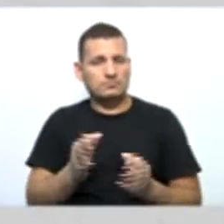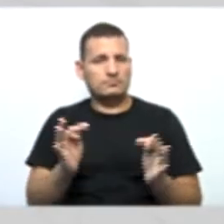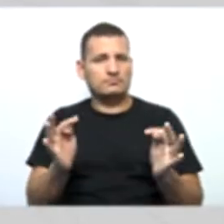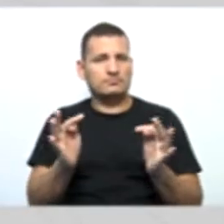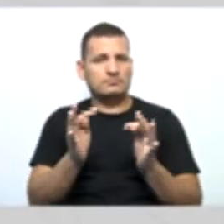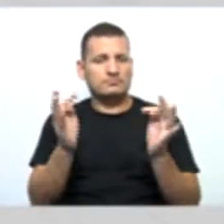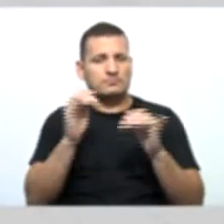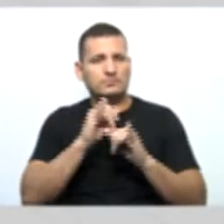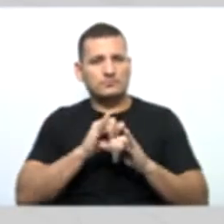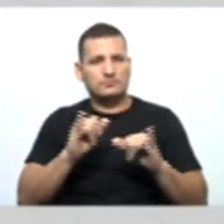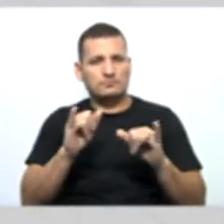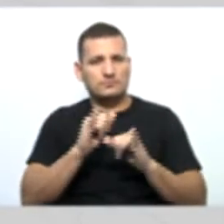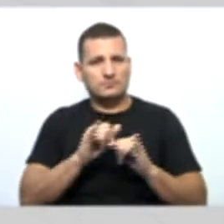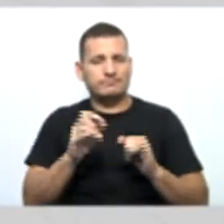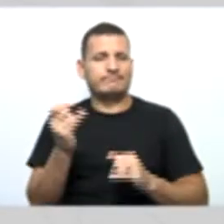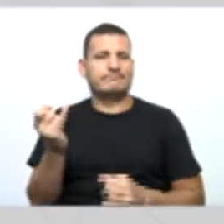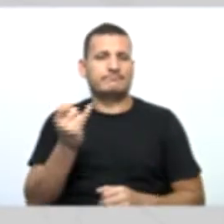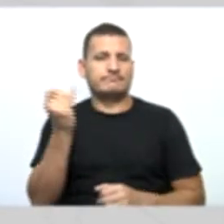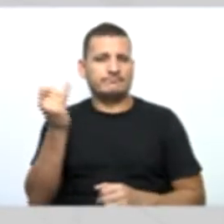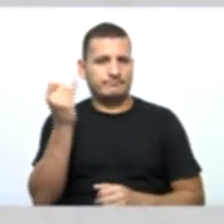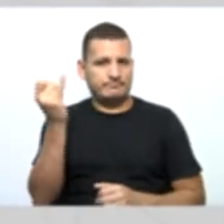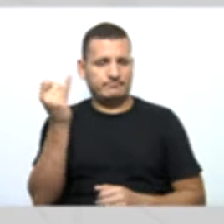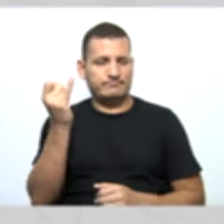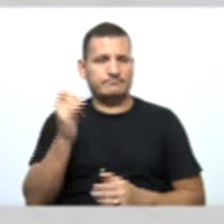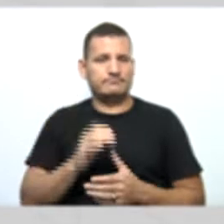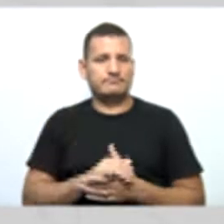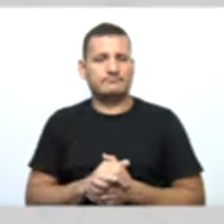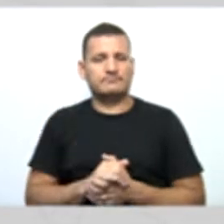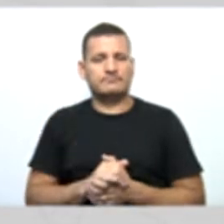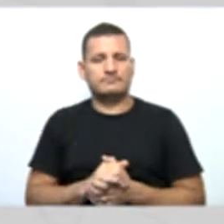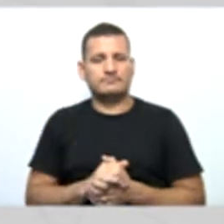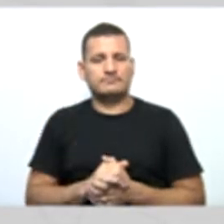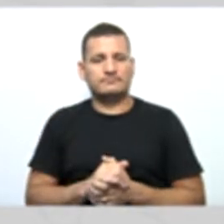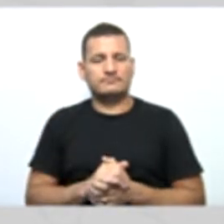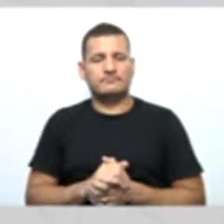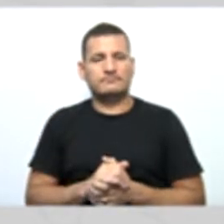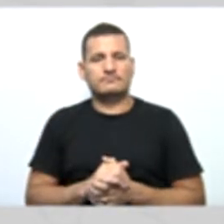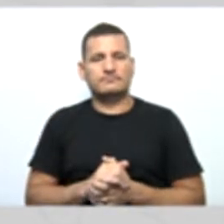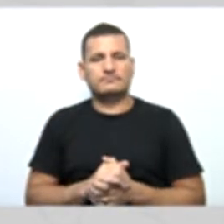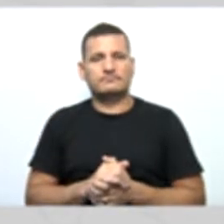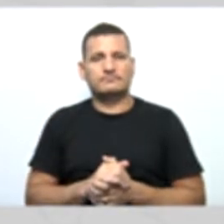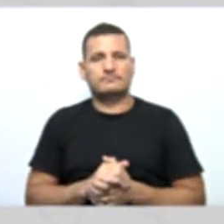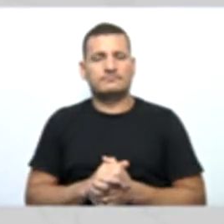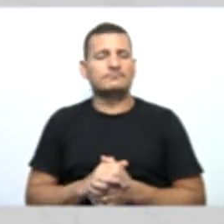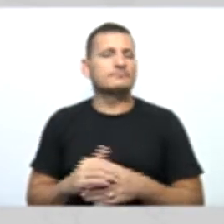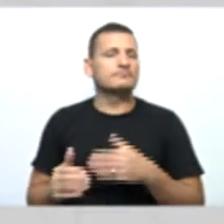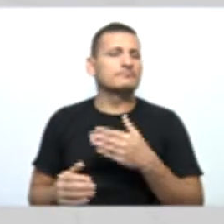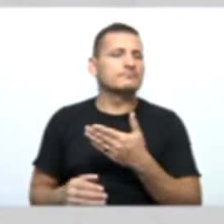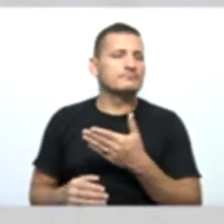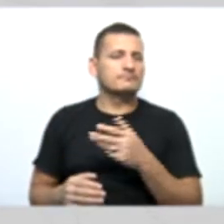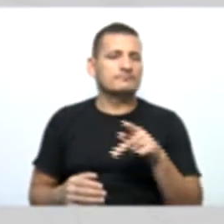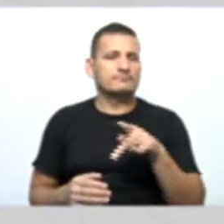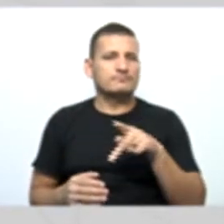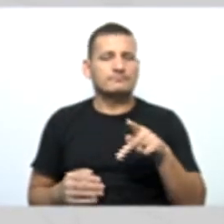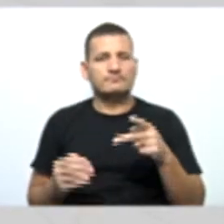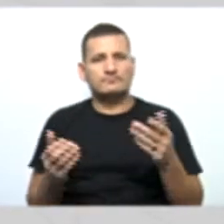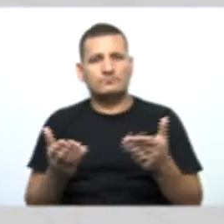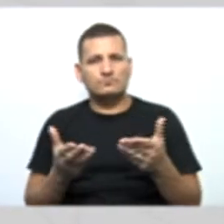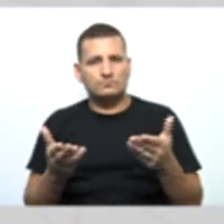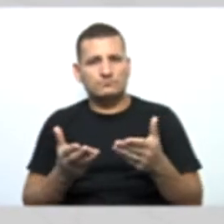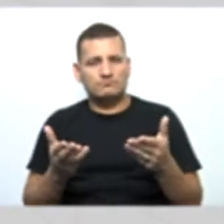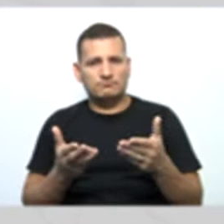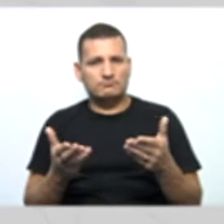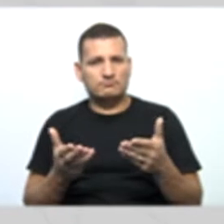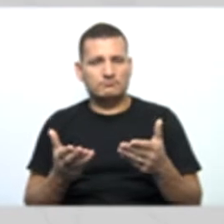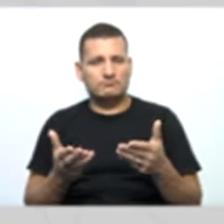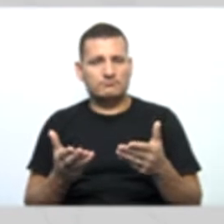basicamente indispensável. Hoje, né, o professor, é muito